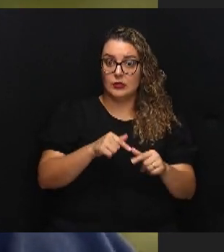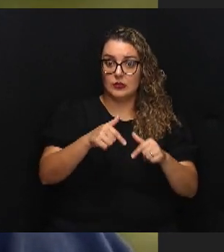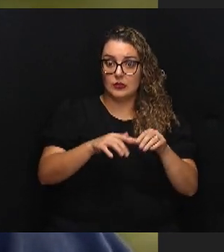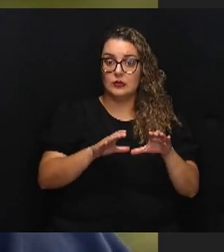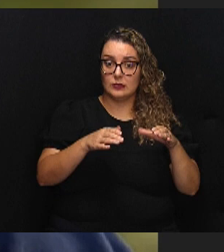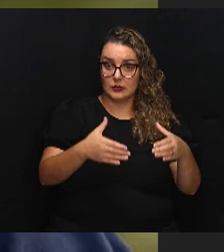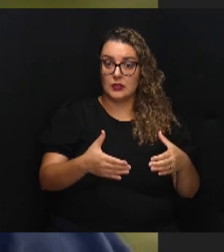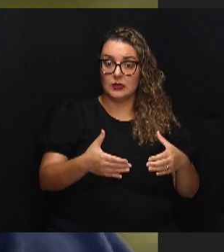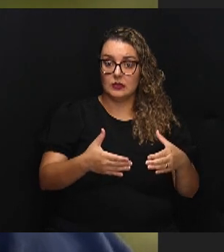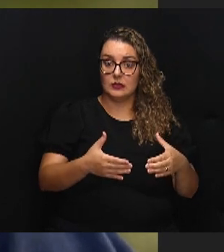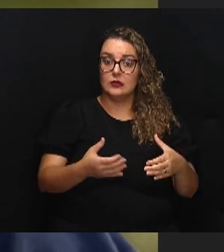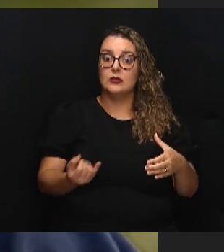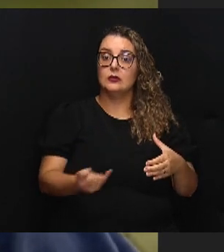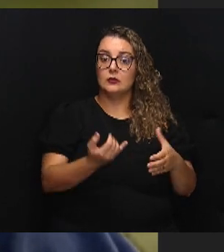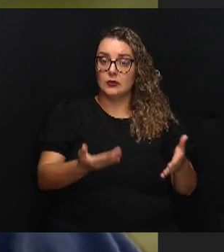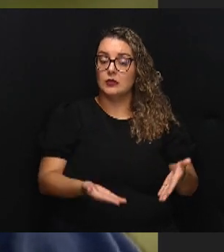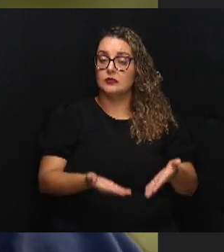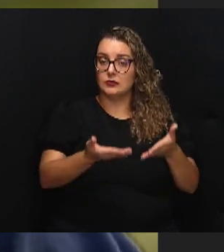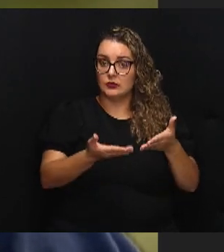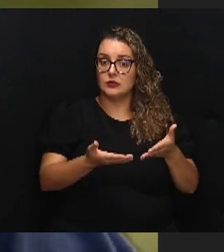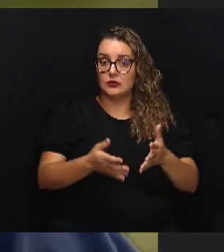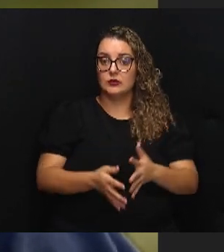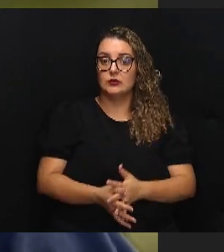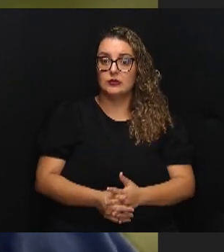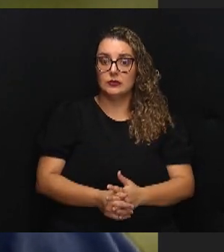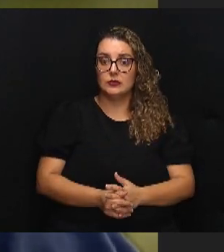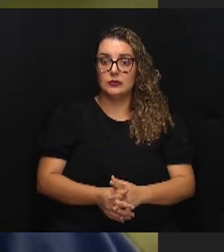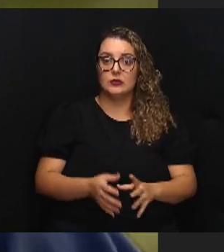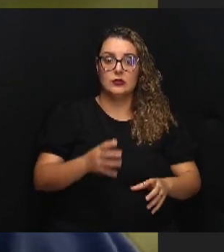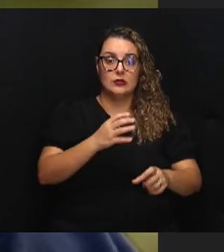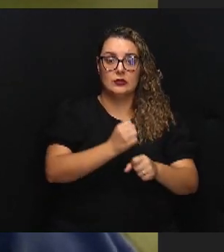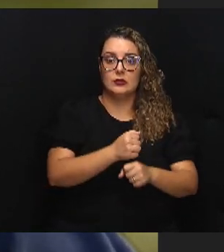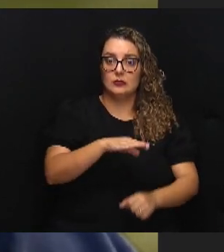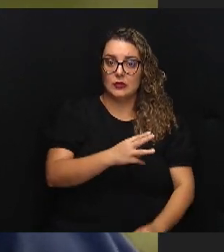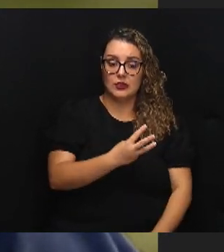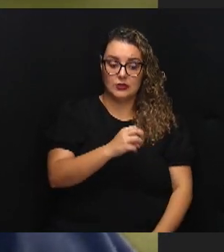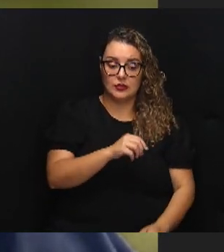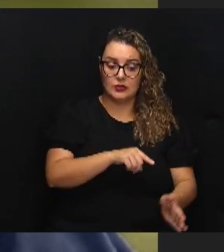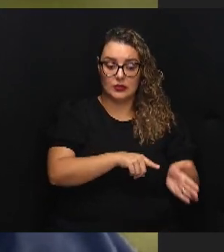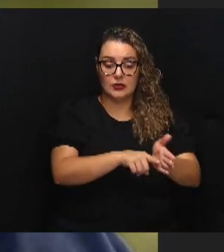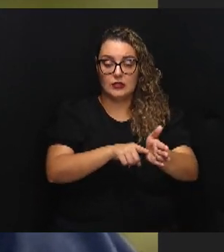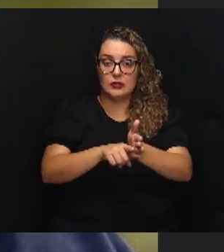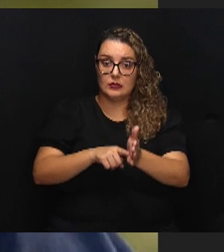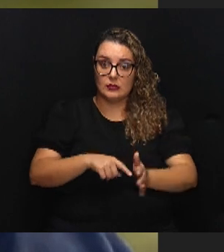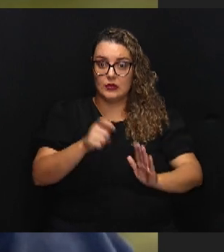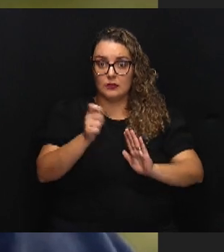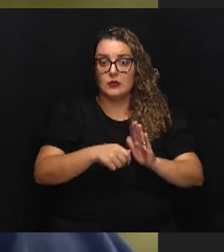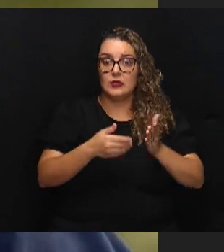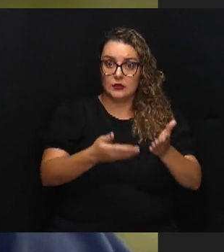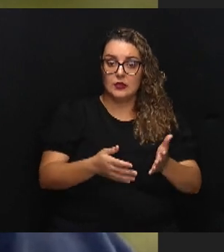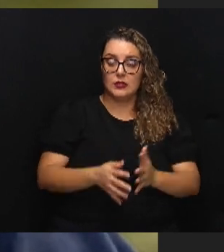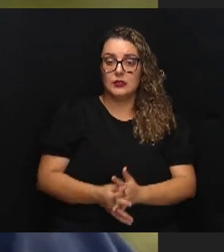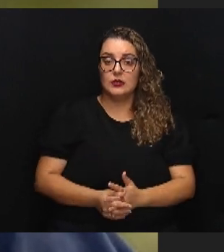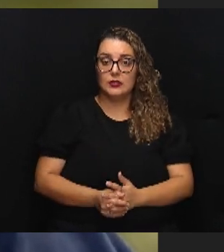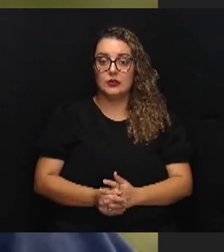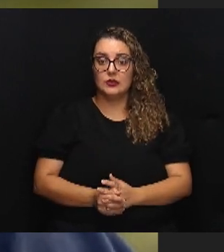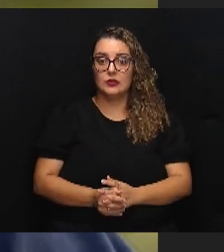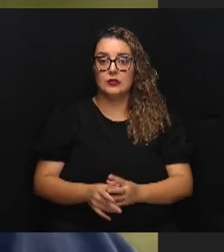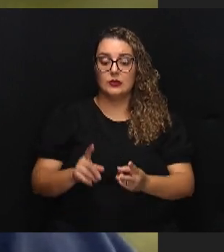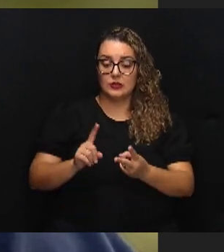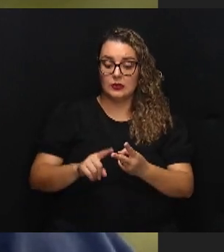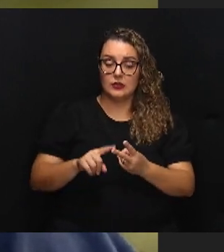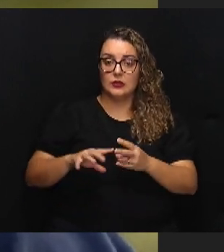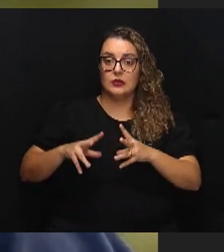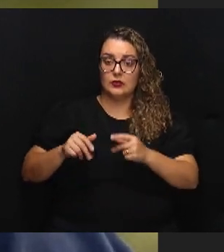que a gente tem que enaltecer isso, que foi um conjunto de mais de 30 pesquisadores para executar essa pesquisa, e todo o